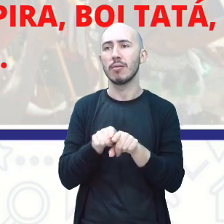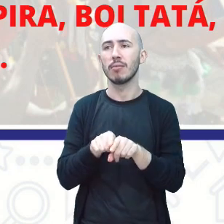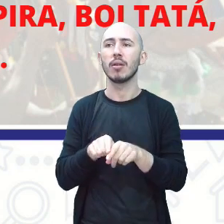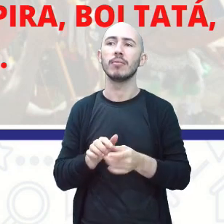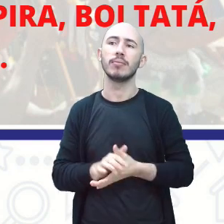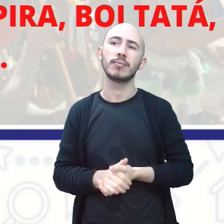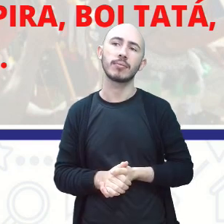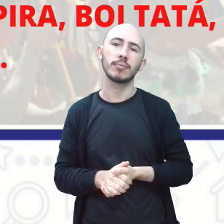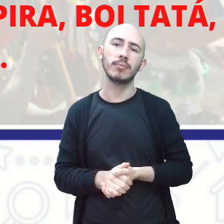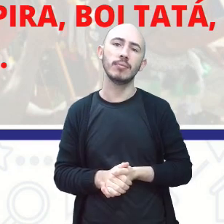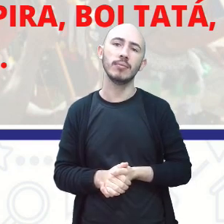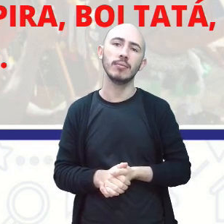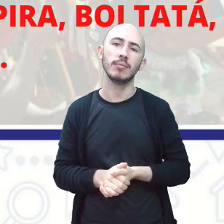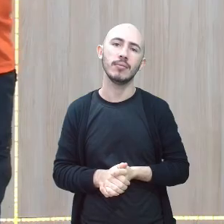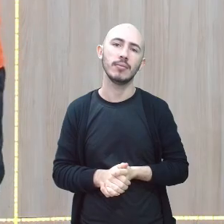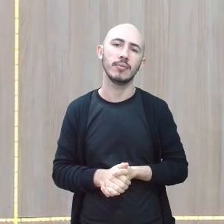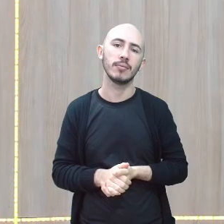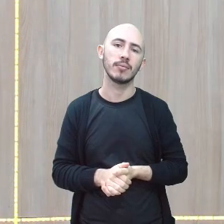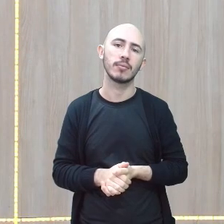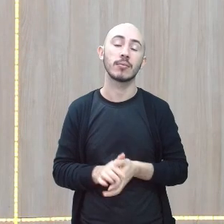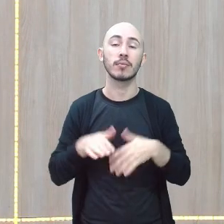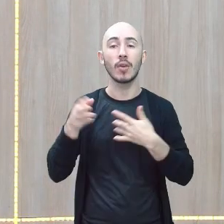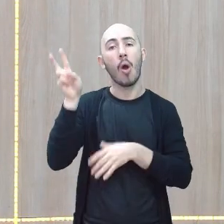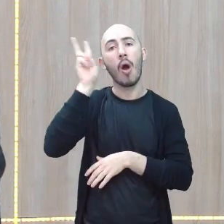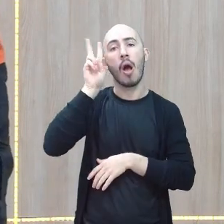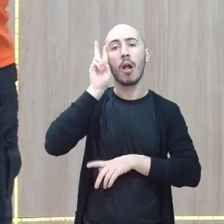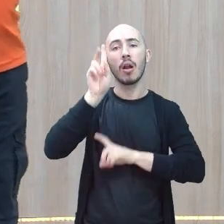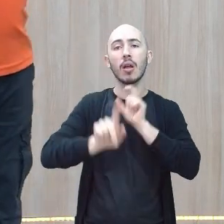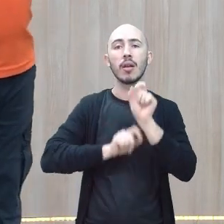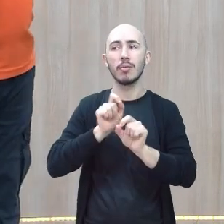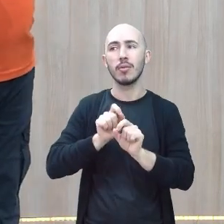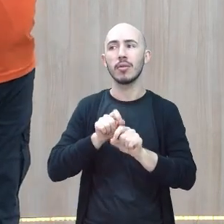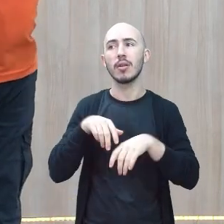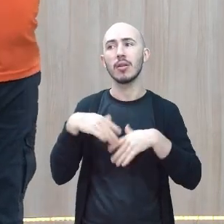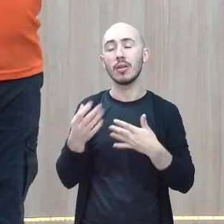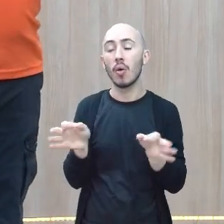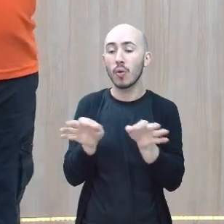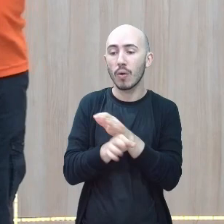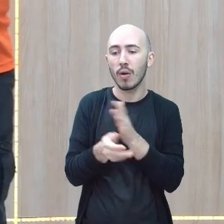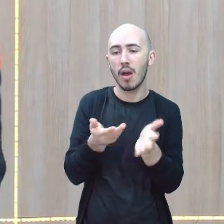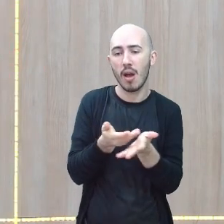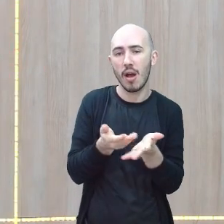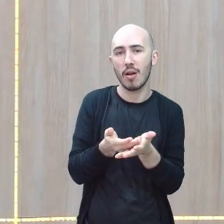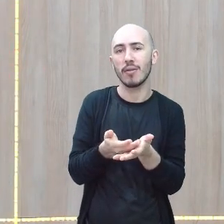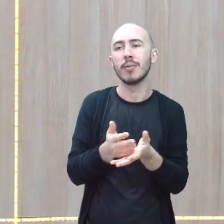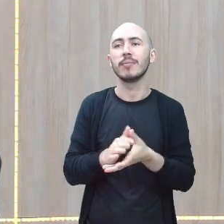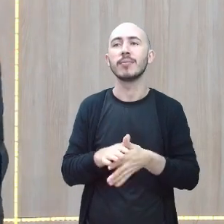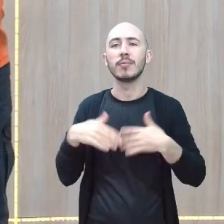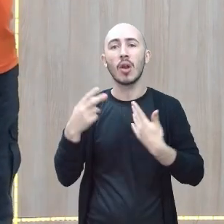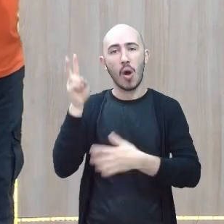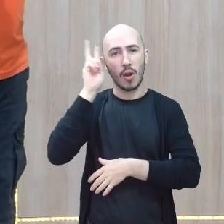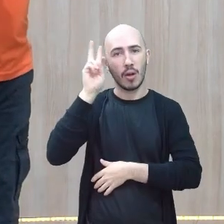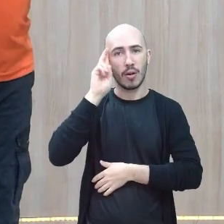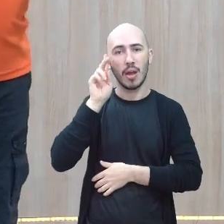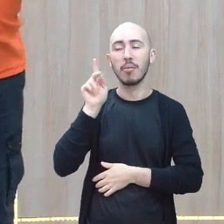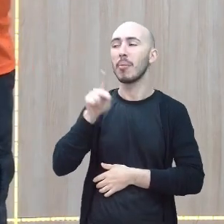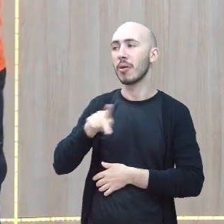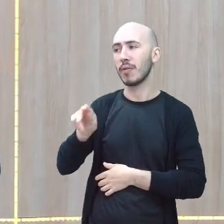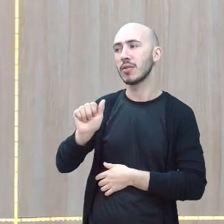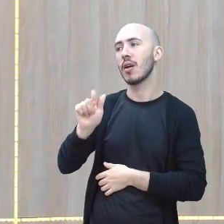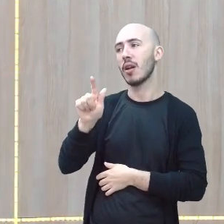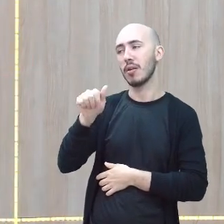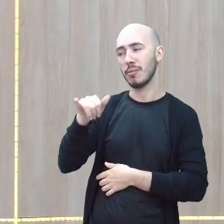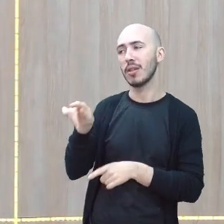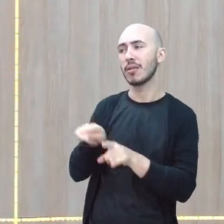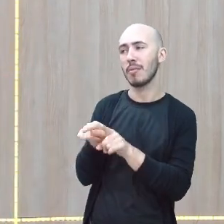exemplo, quando eu lembro disso, né, e eu vou encerrar a aula com isso, eu lembro disso, talvez o professor Alami também, mas